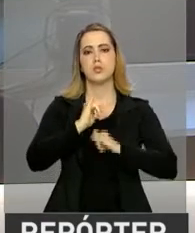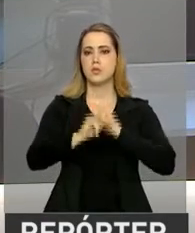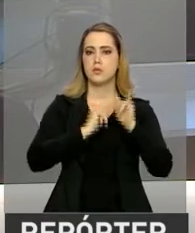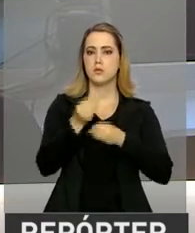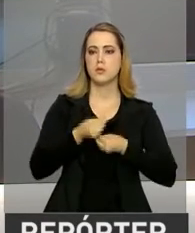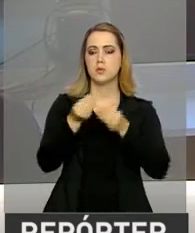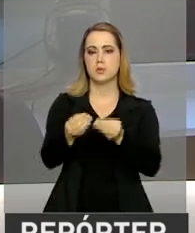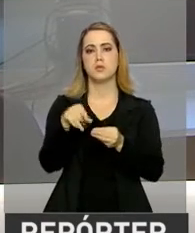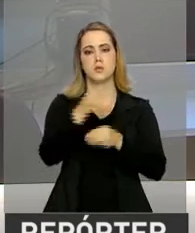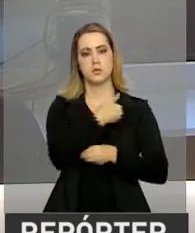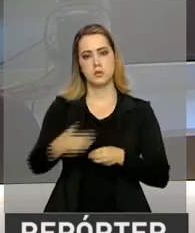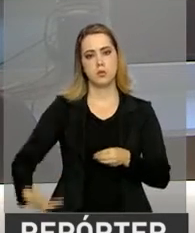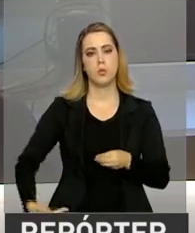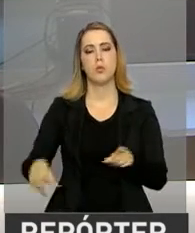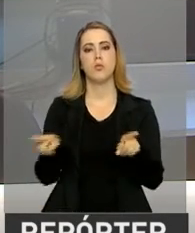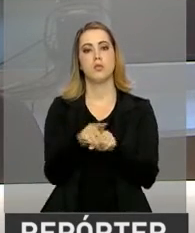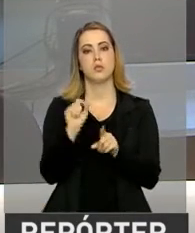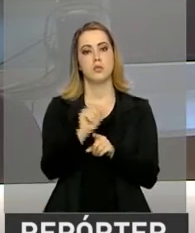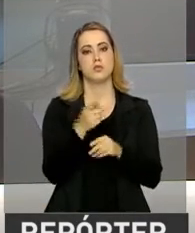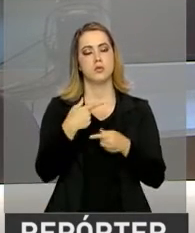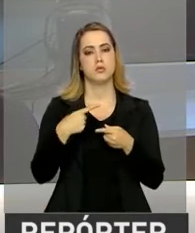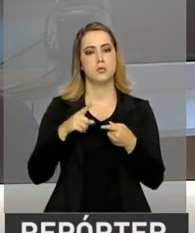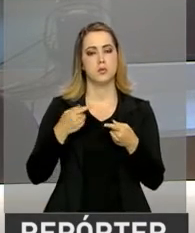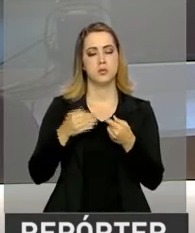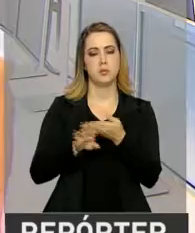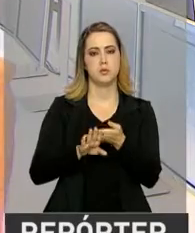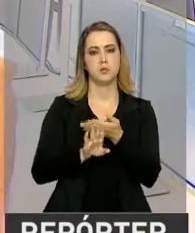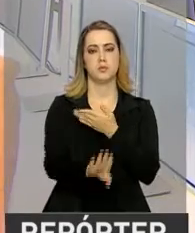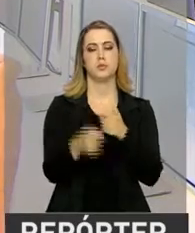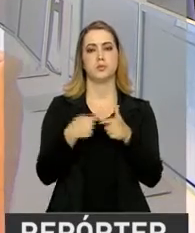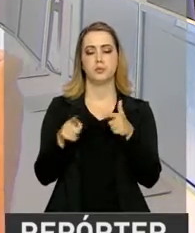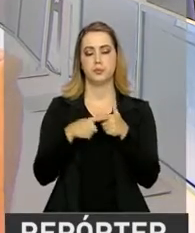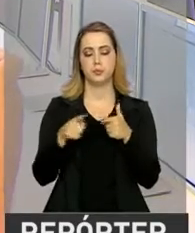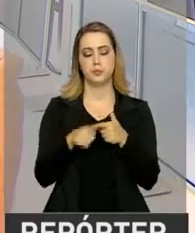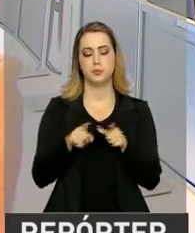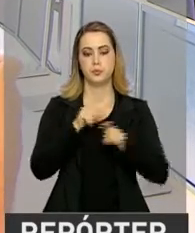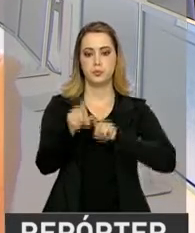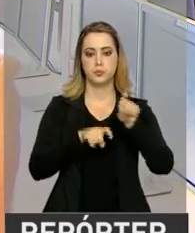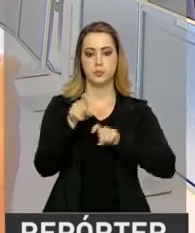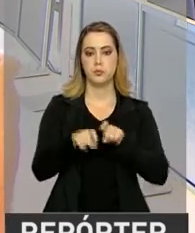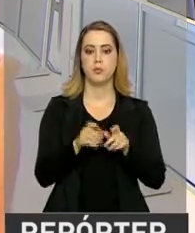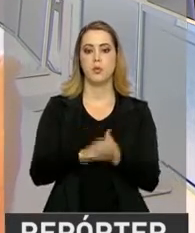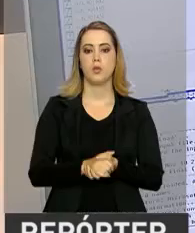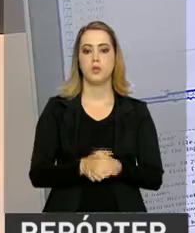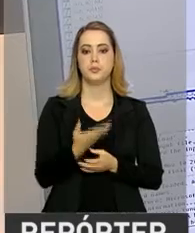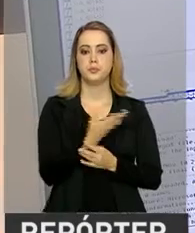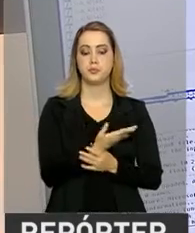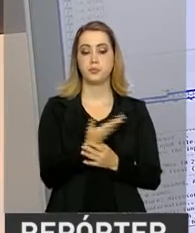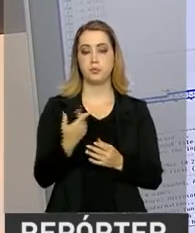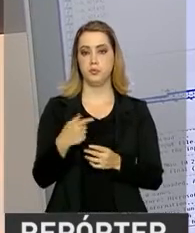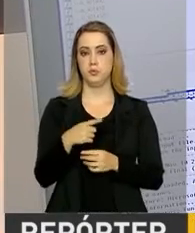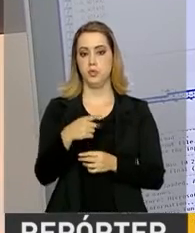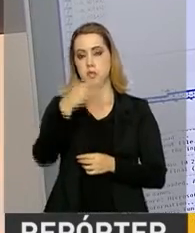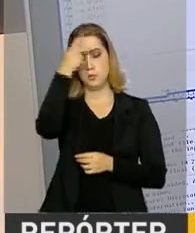ajudar na segurança das informações e no combate a crimes cibernéticos. É nesta sala que os representantes dos governos vão